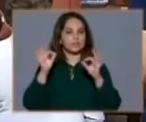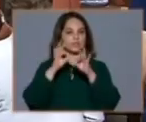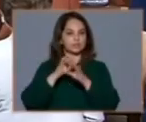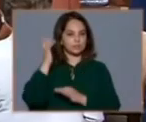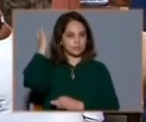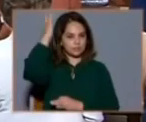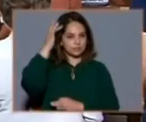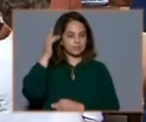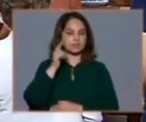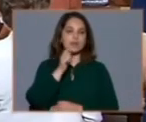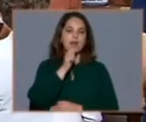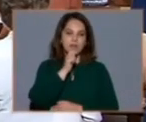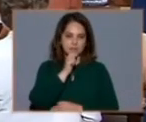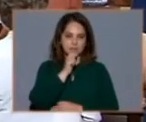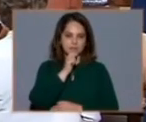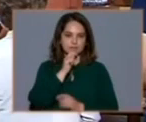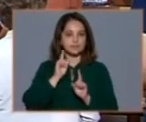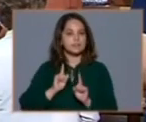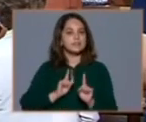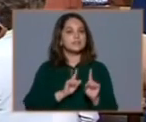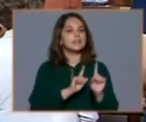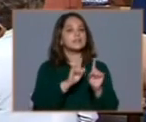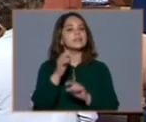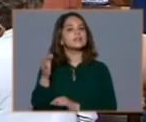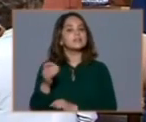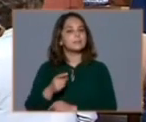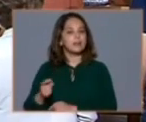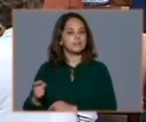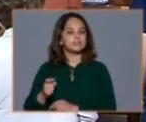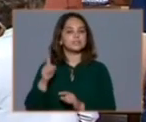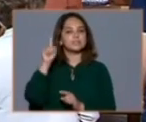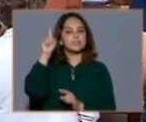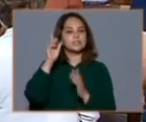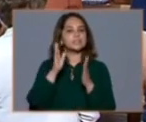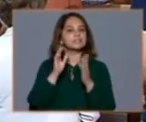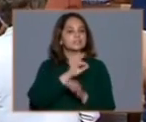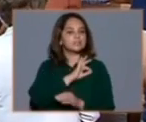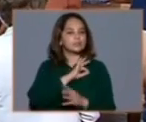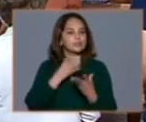Ide em paz e o Senhor vos acompanhe. Graças a Deus.